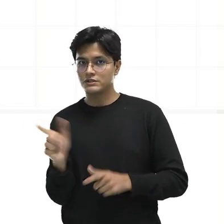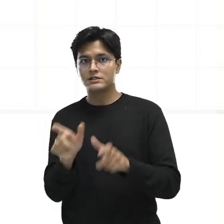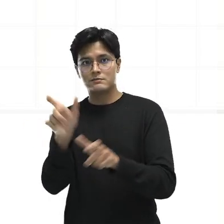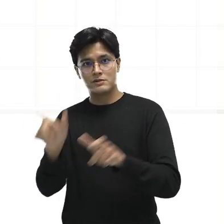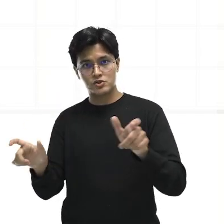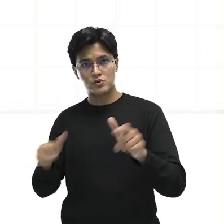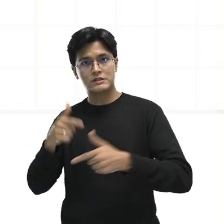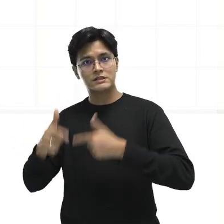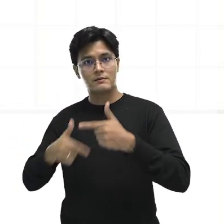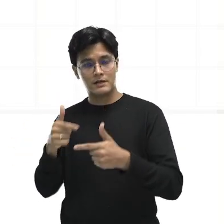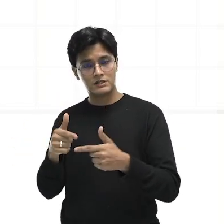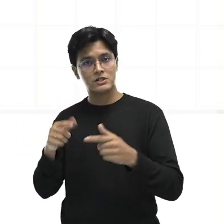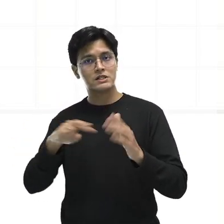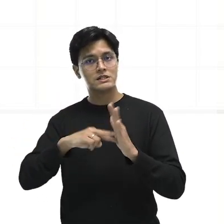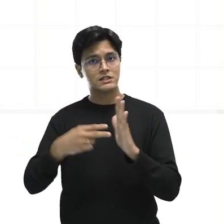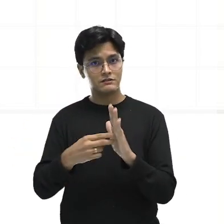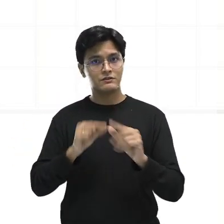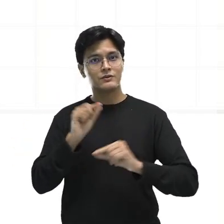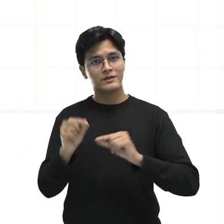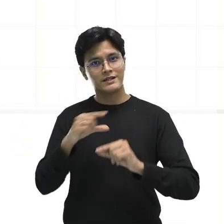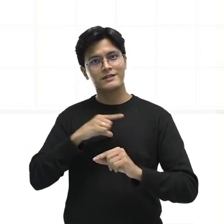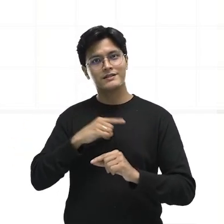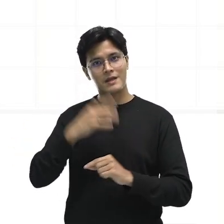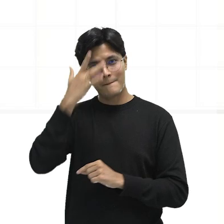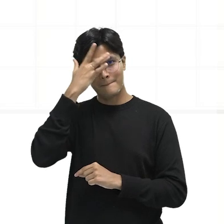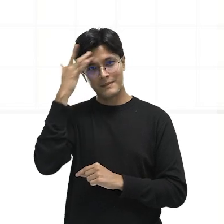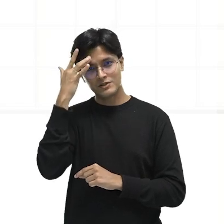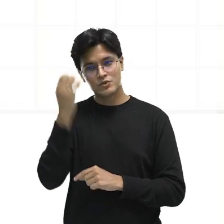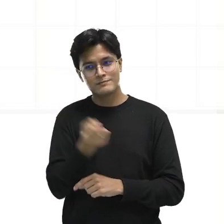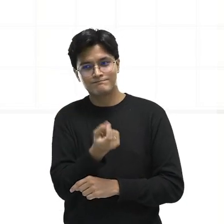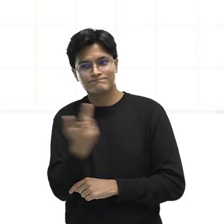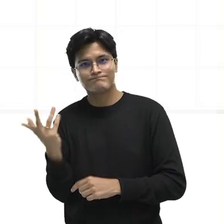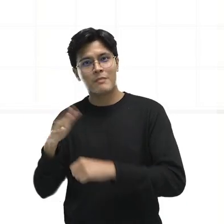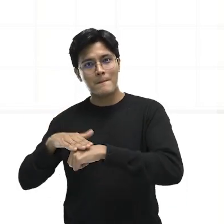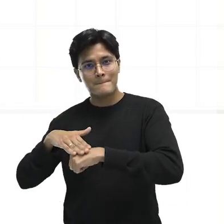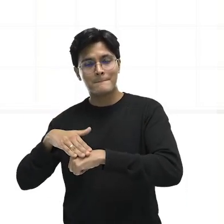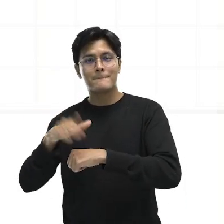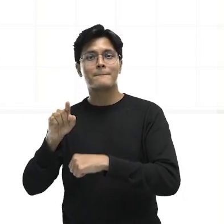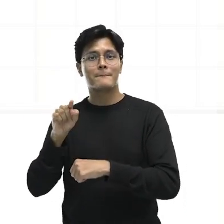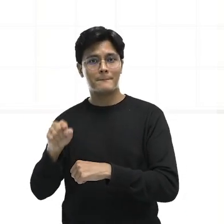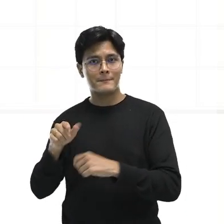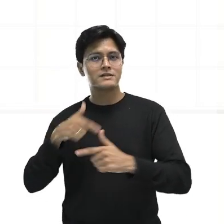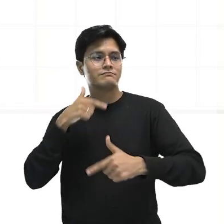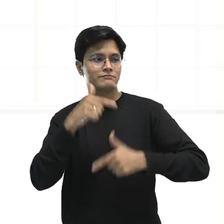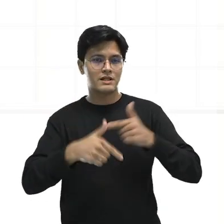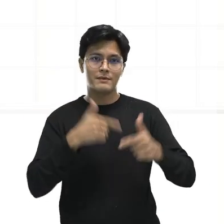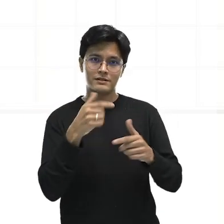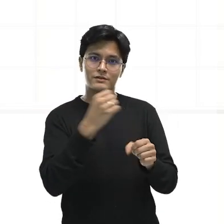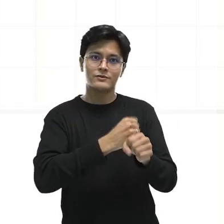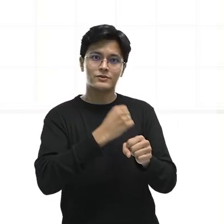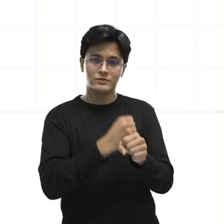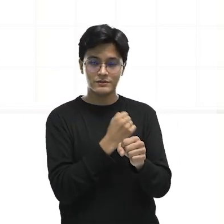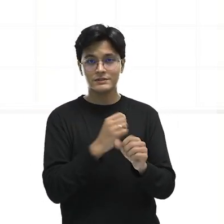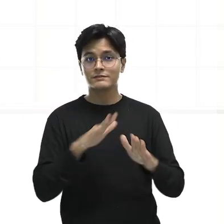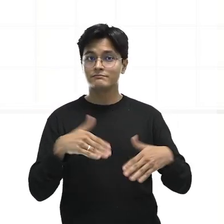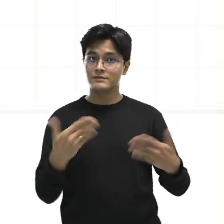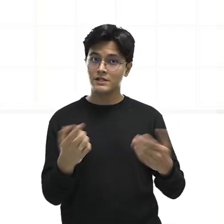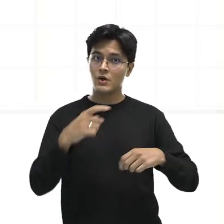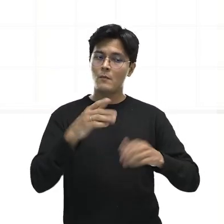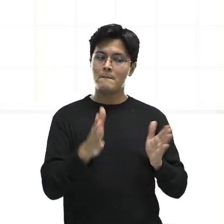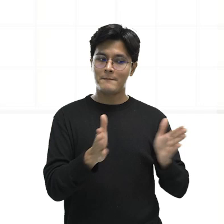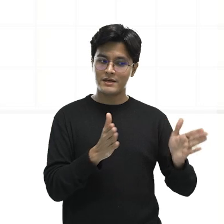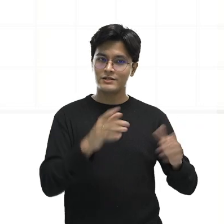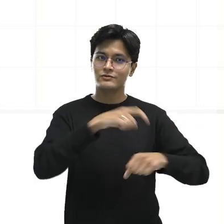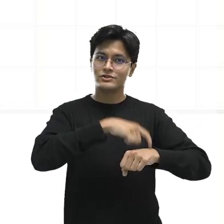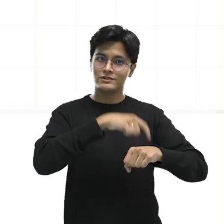trabalhadores, significa que eu vou ter mais pessoas fazendo o serviço e, consequentemente, eu vou gastar menos tempo. Essa é